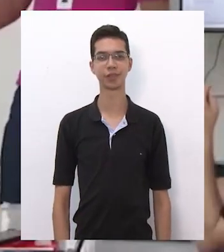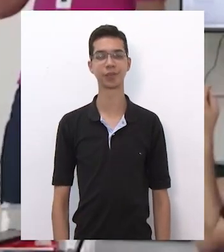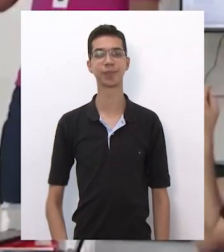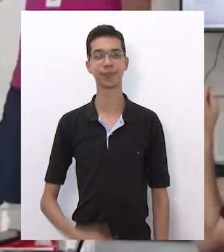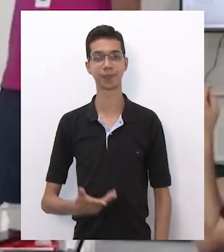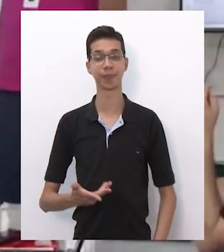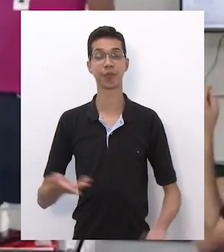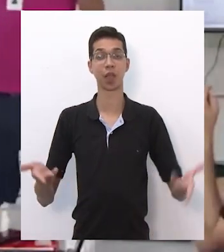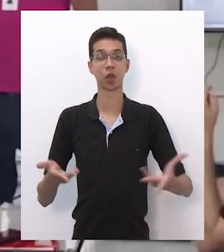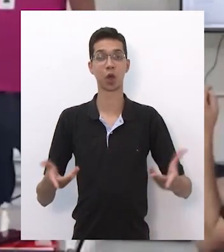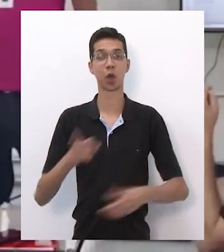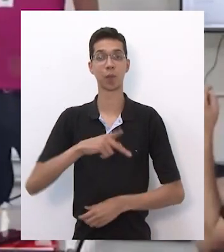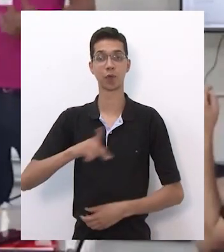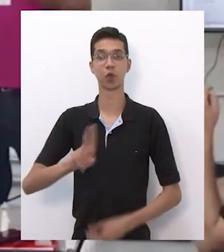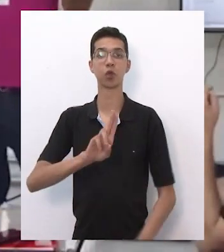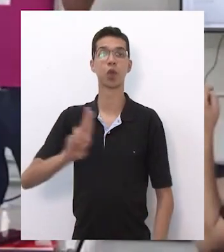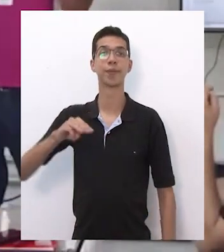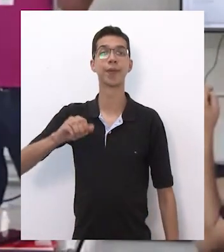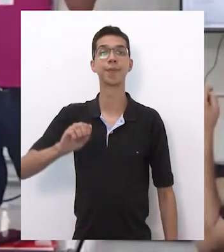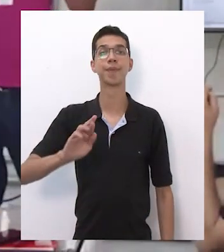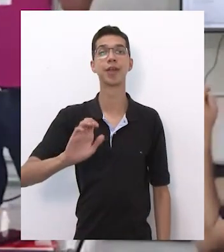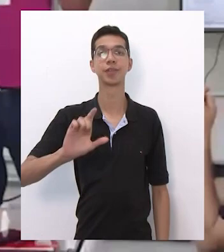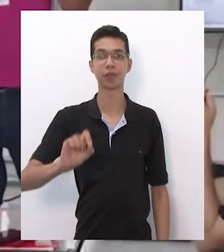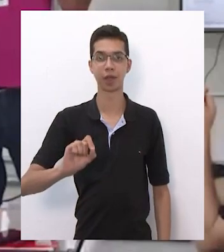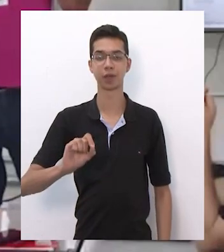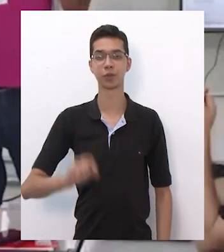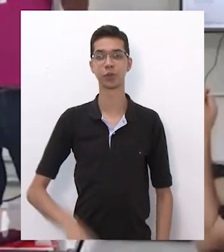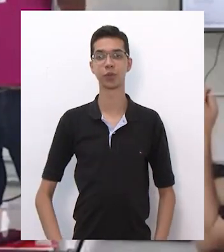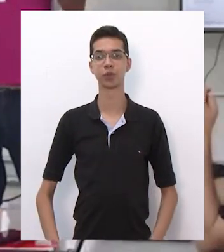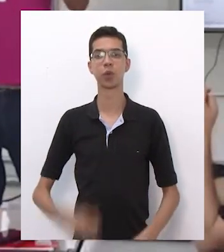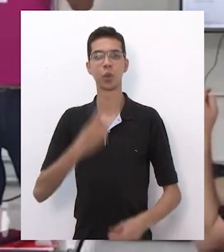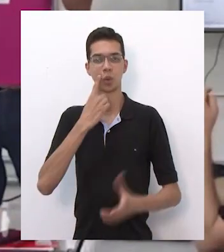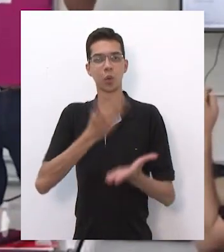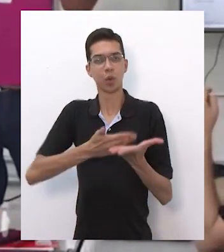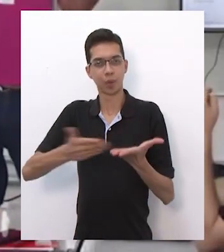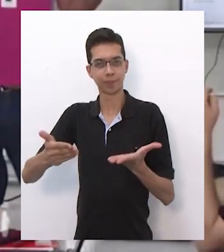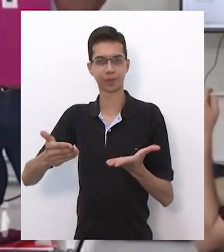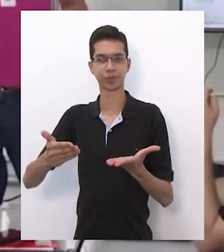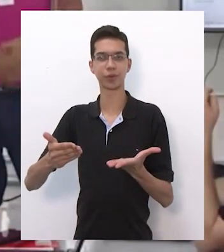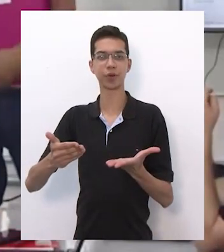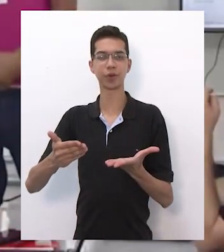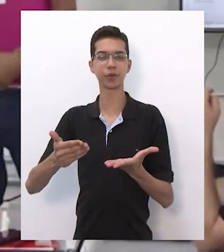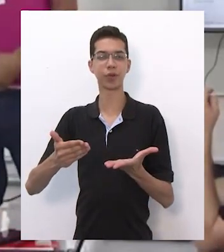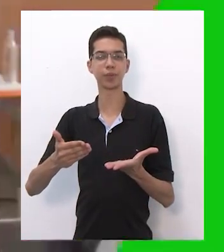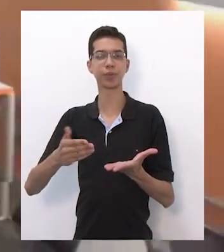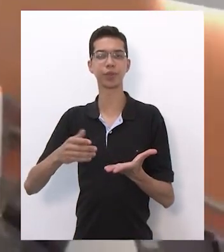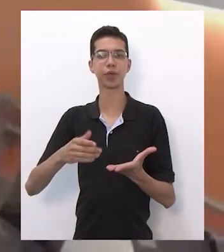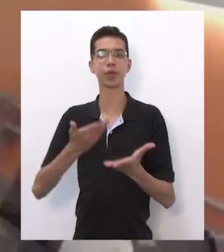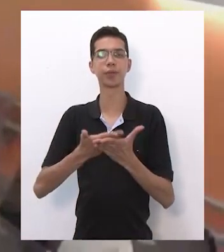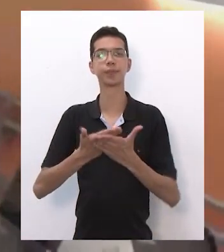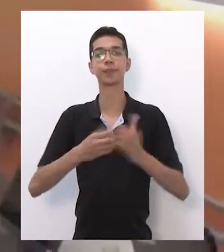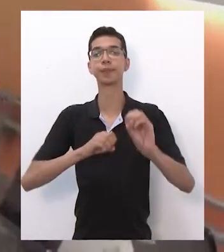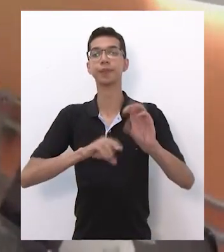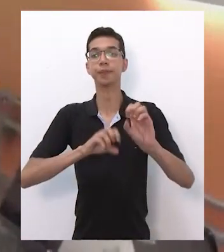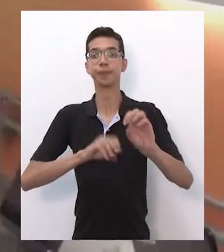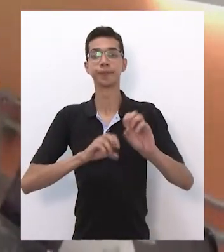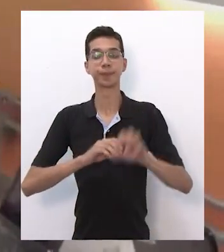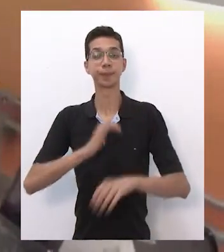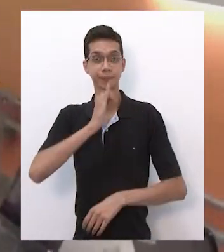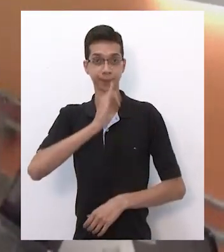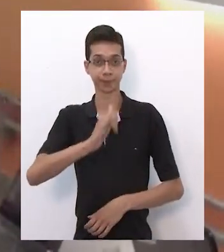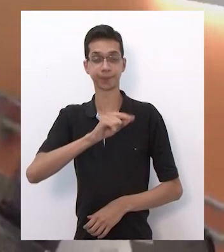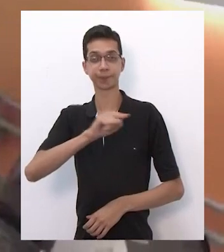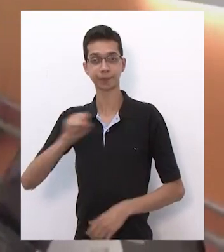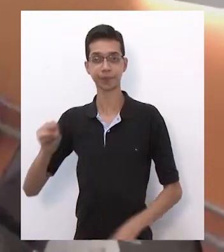Aí agora o professor Marcelo, ele vai dar início à aula aqui para mostrar para vocês como que funciona o Tinkercad. A dica que eu já dou antes